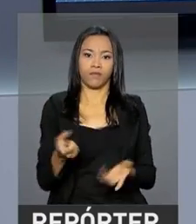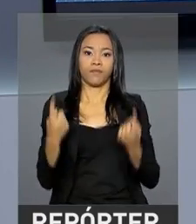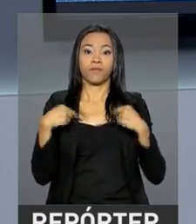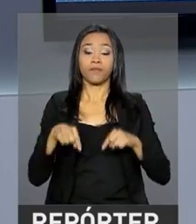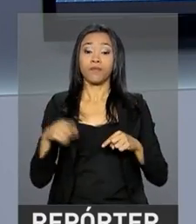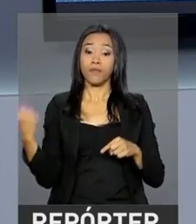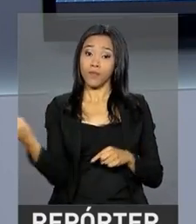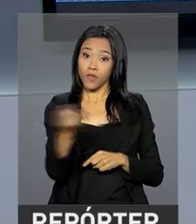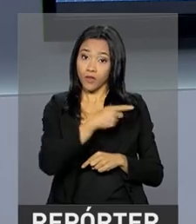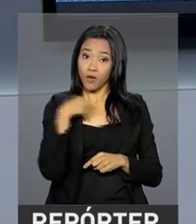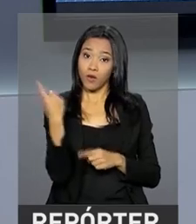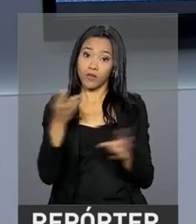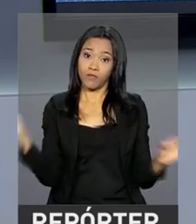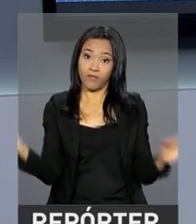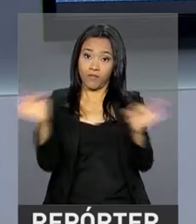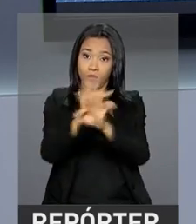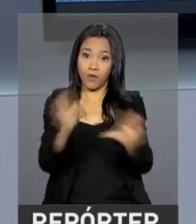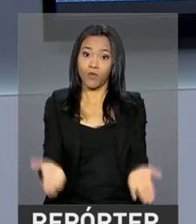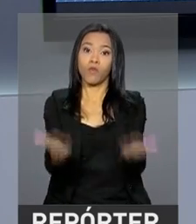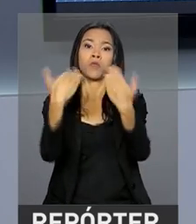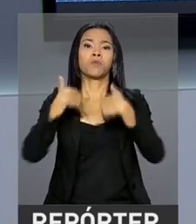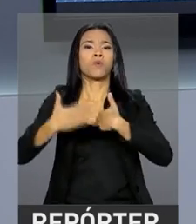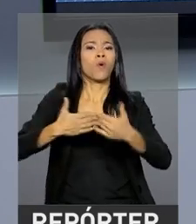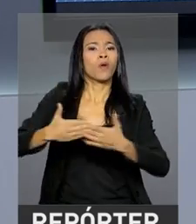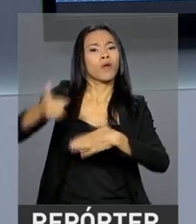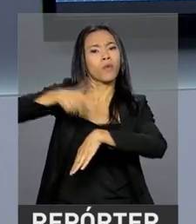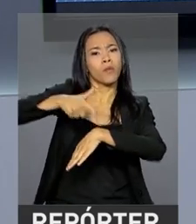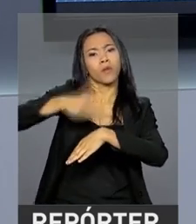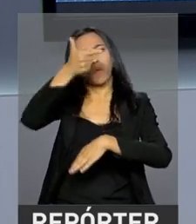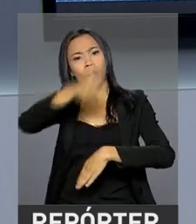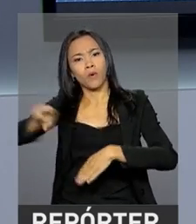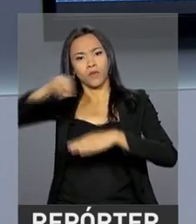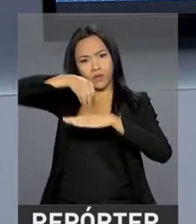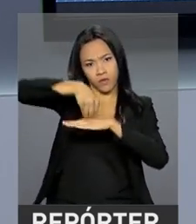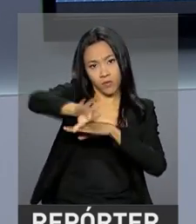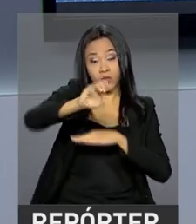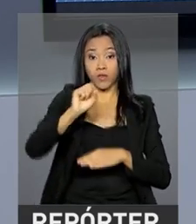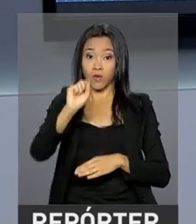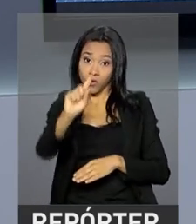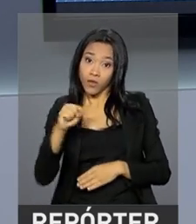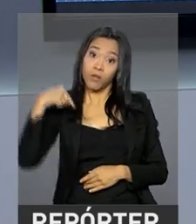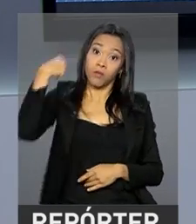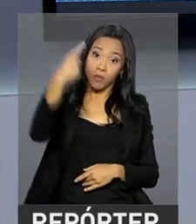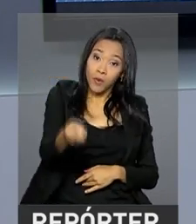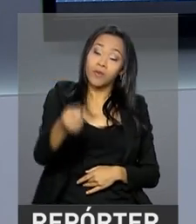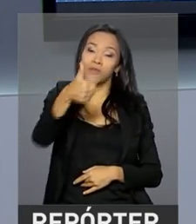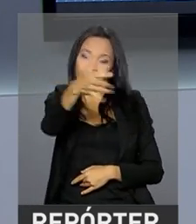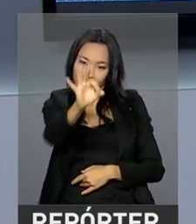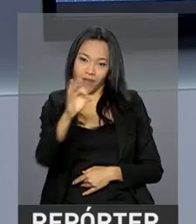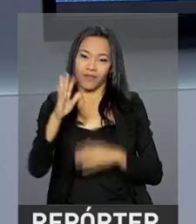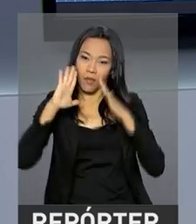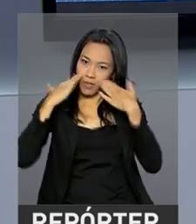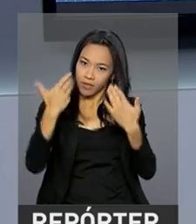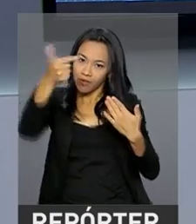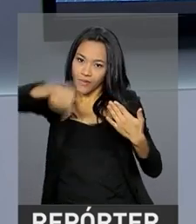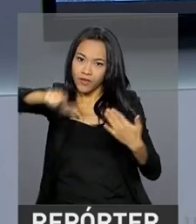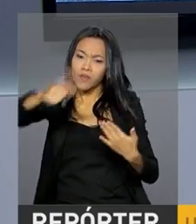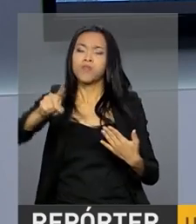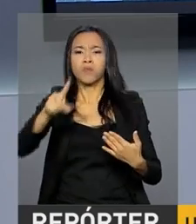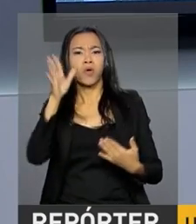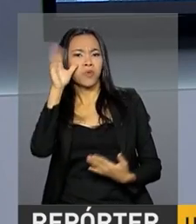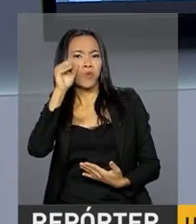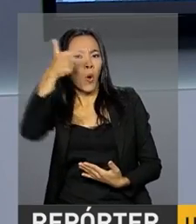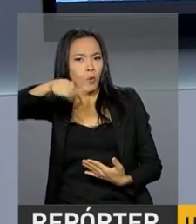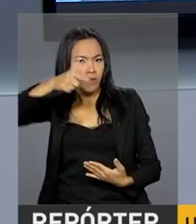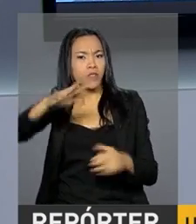o repórter fica por aqui voltamos a qualquer momento com outras informações ou em uma hora na nossa próxima edição você pode rever as reportagens